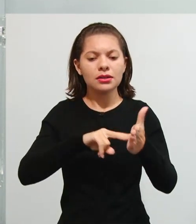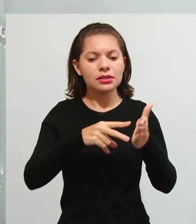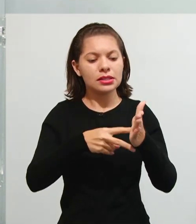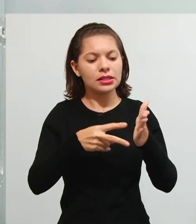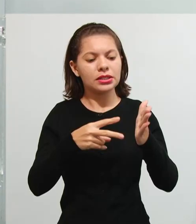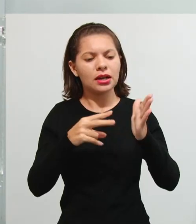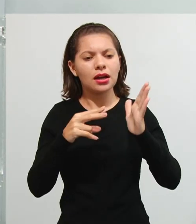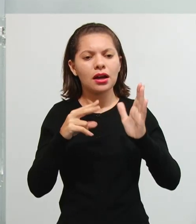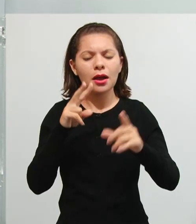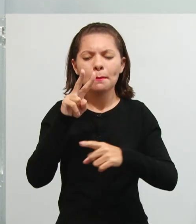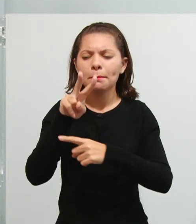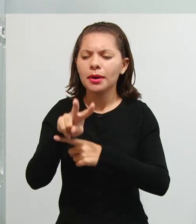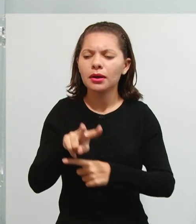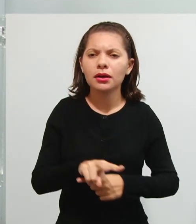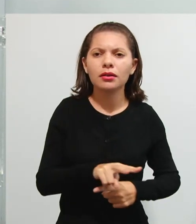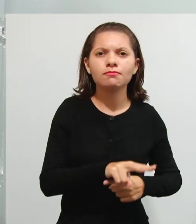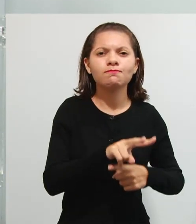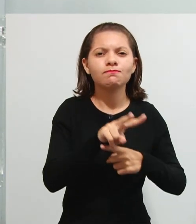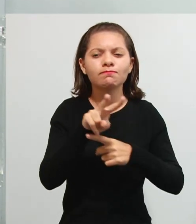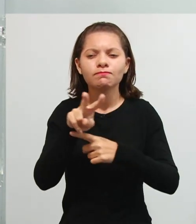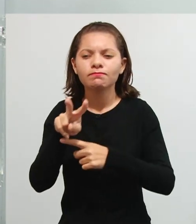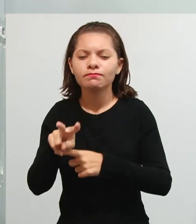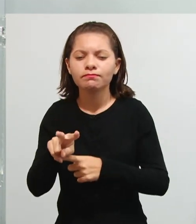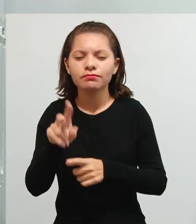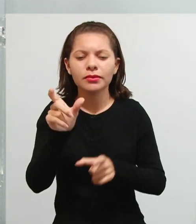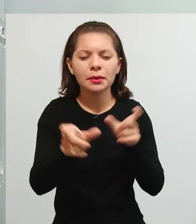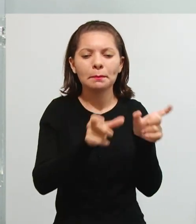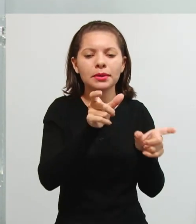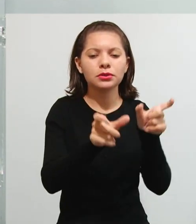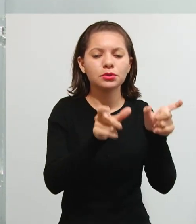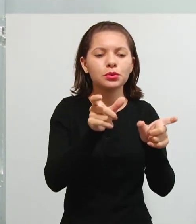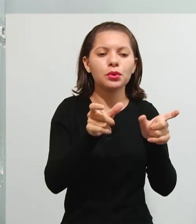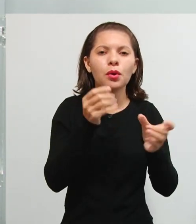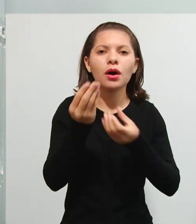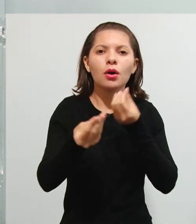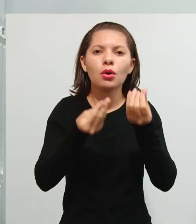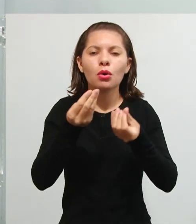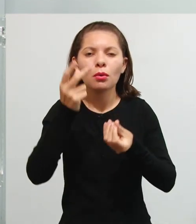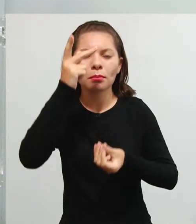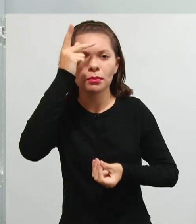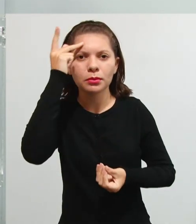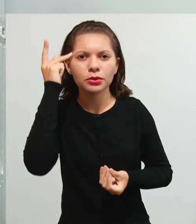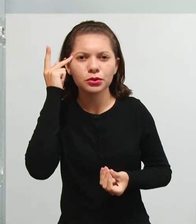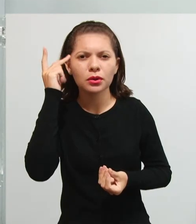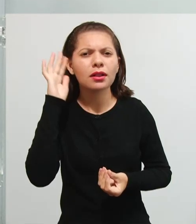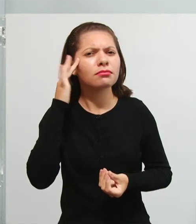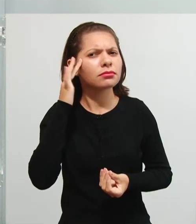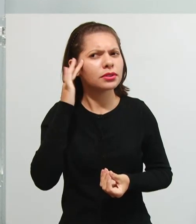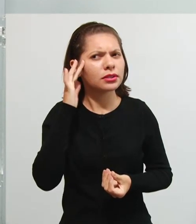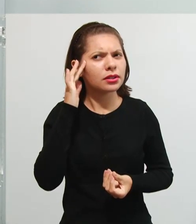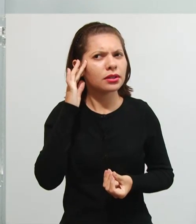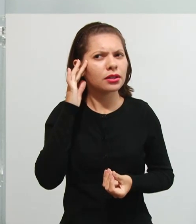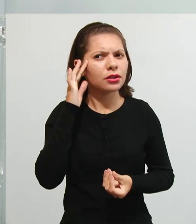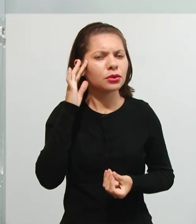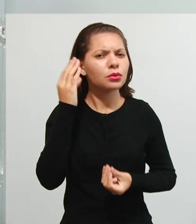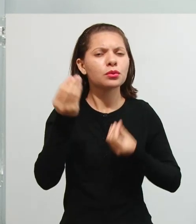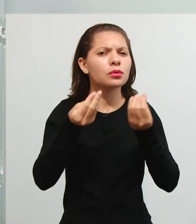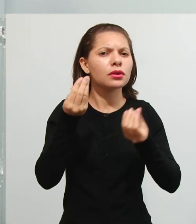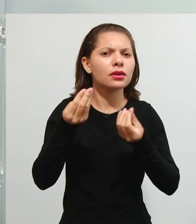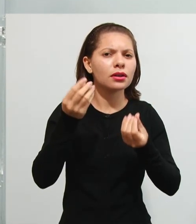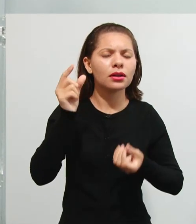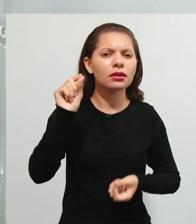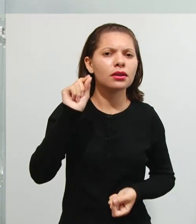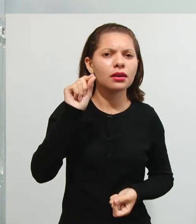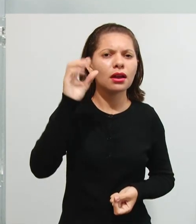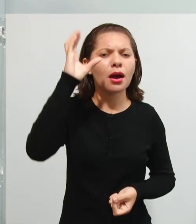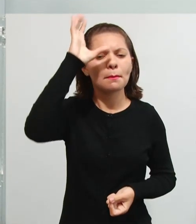acompanhando, monitorando esses desenvolvimentos, né? Como que as pessoas estão aprendendo, o que elas estão aprendendo, o que